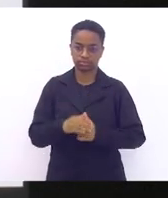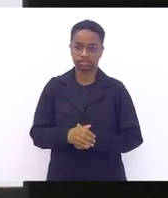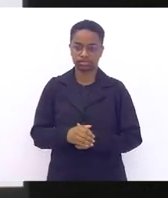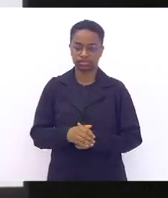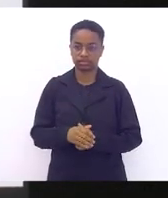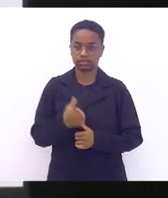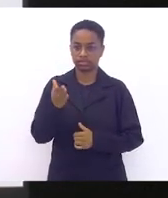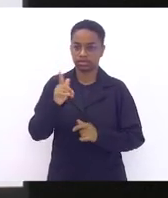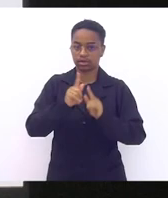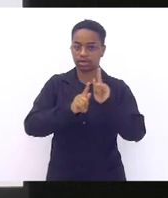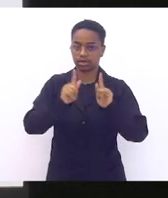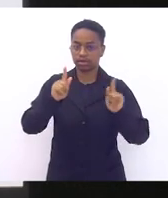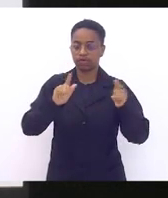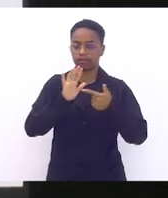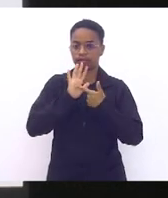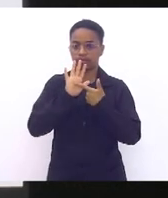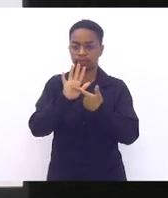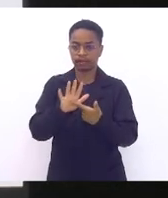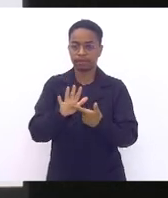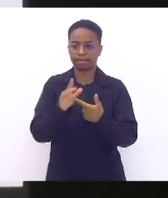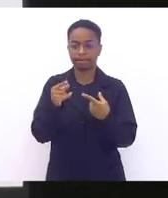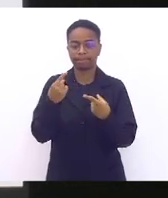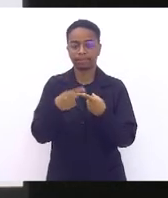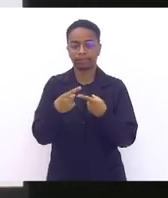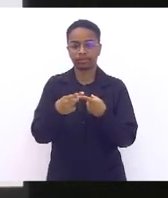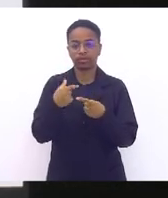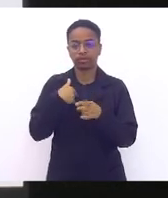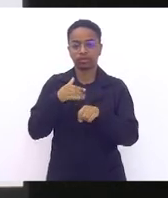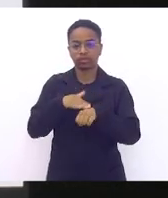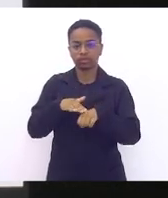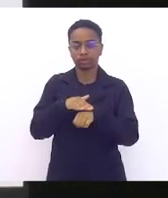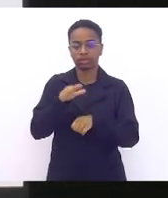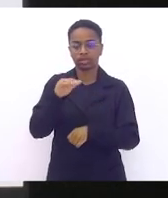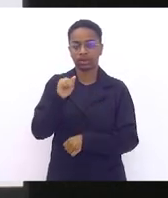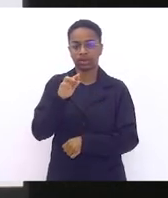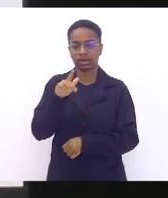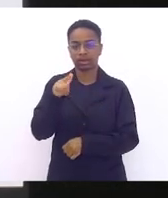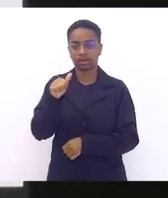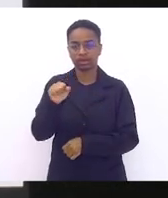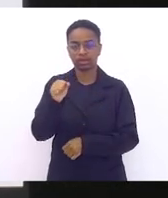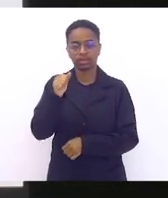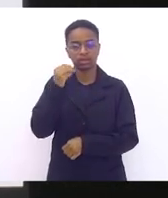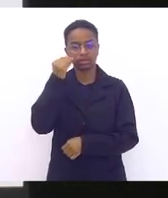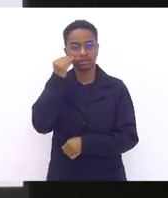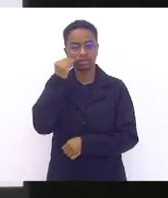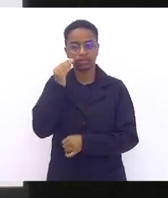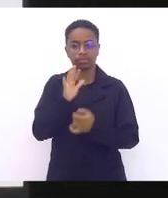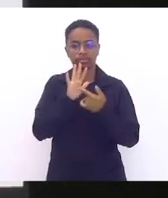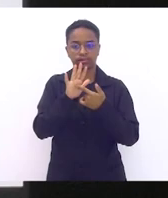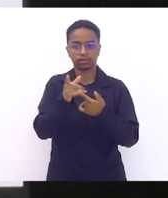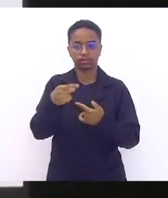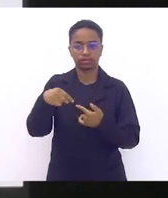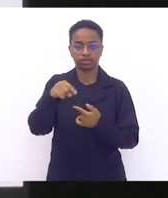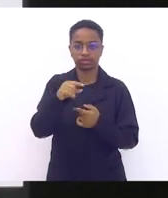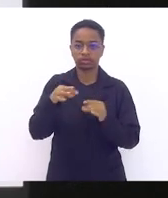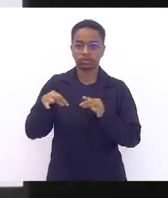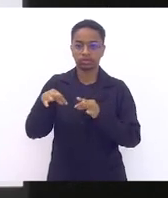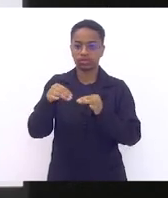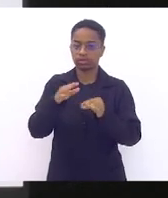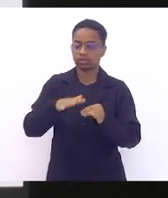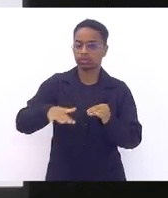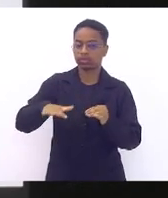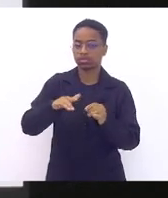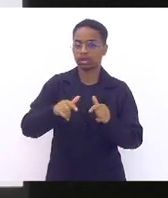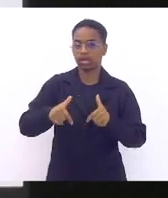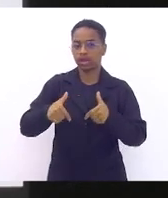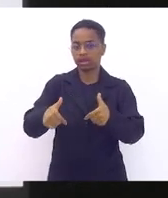Aqui eu só coloquei porque quando eu conversei com a Carla, apenas para dar sinalização, acho que todos aqui estão militando dentro da área de